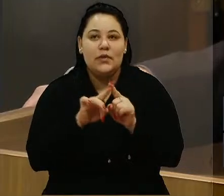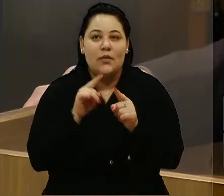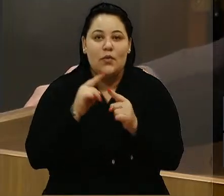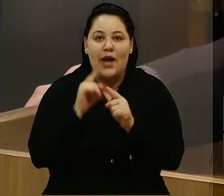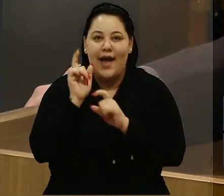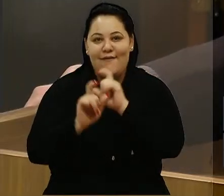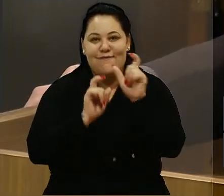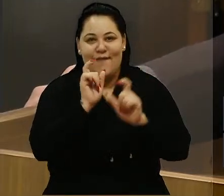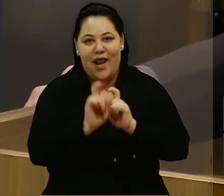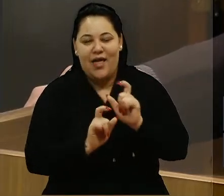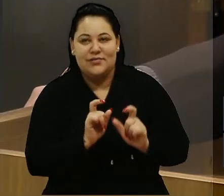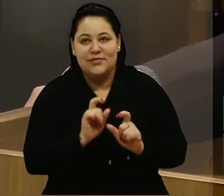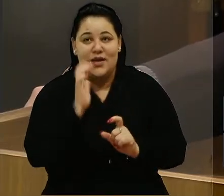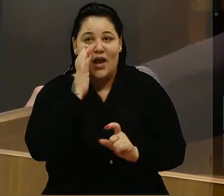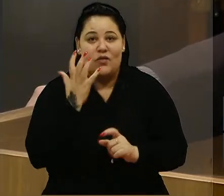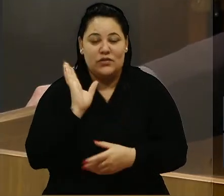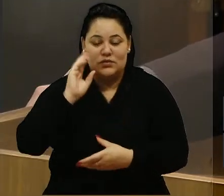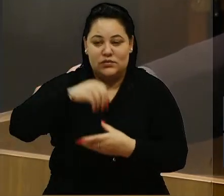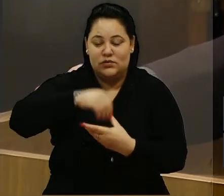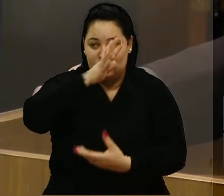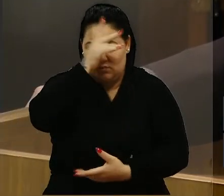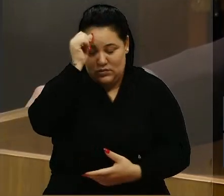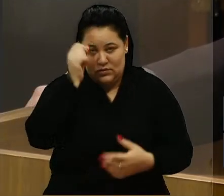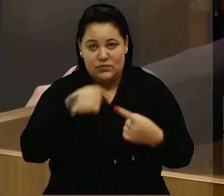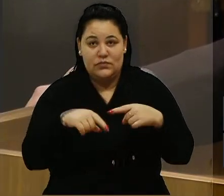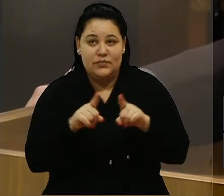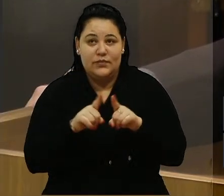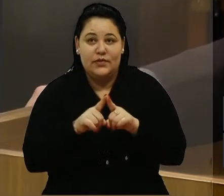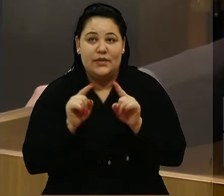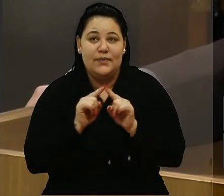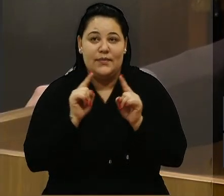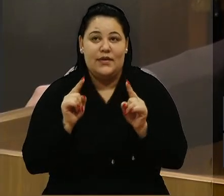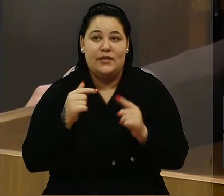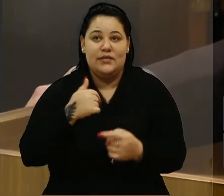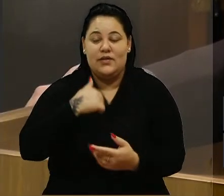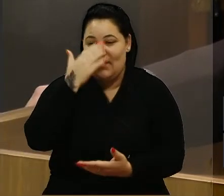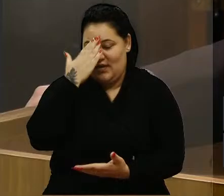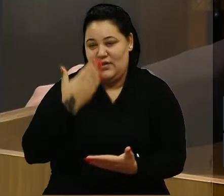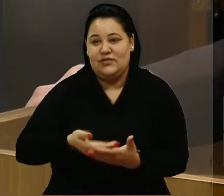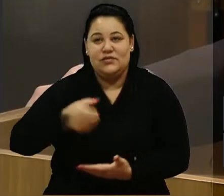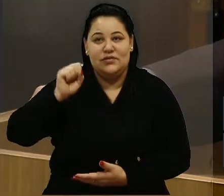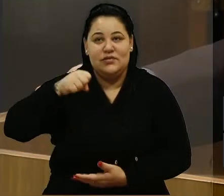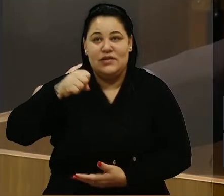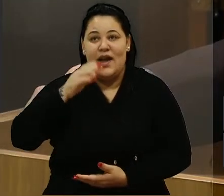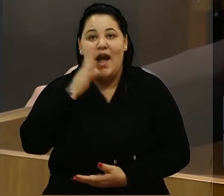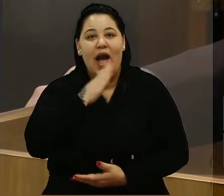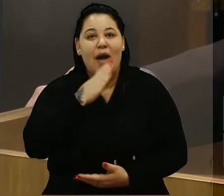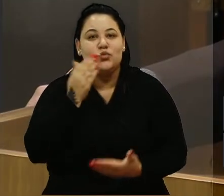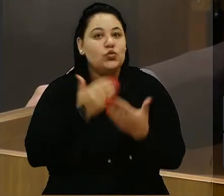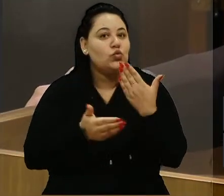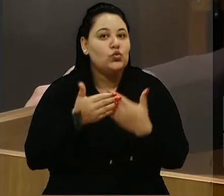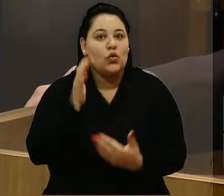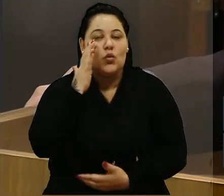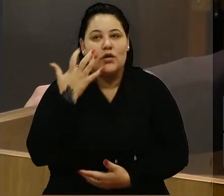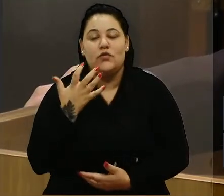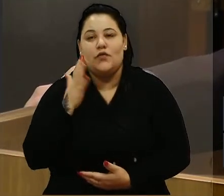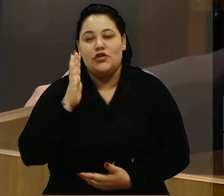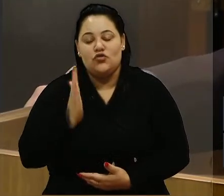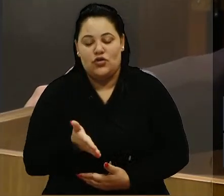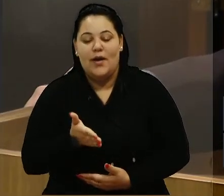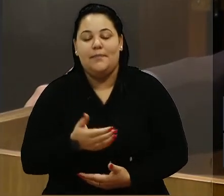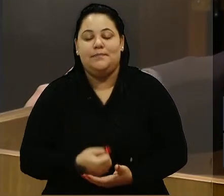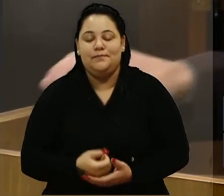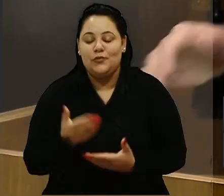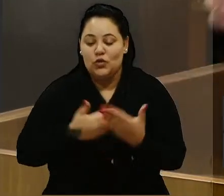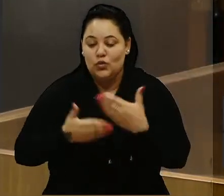que estão acontecendo aí no nosso município, mas acredito que em breve será aí tudo solucionado, né, todos os setores